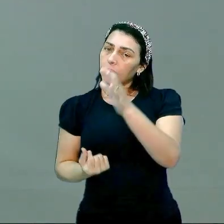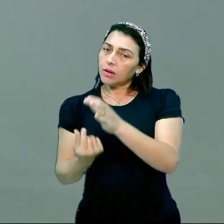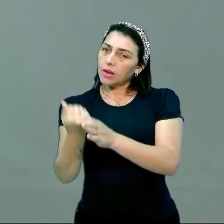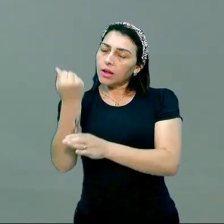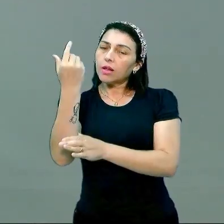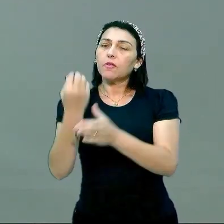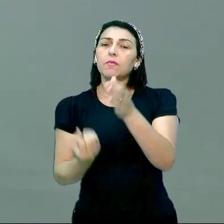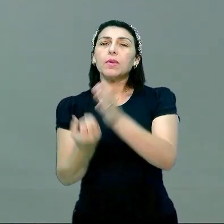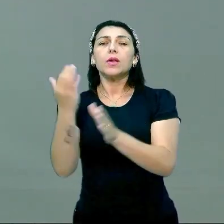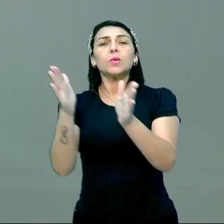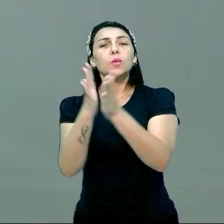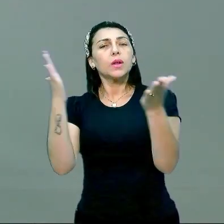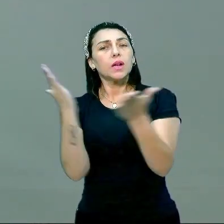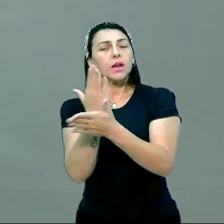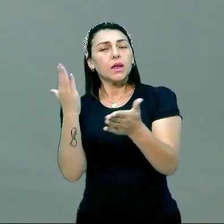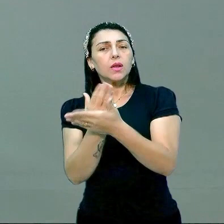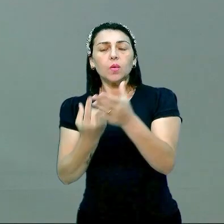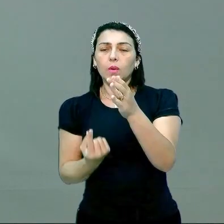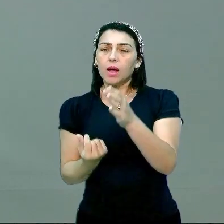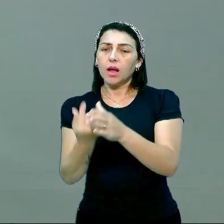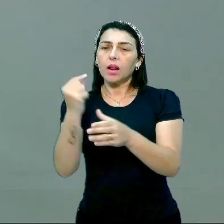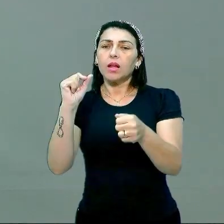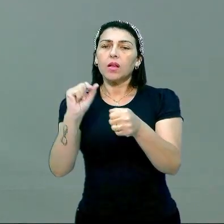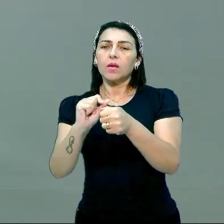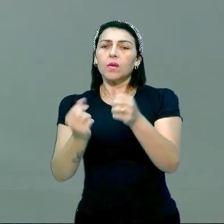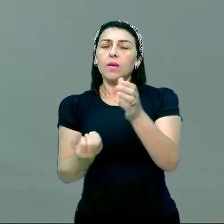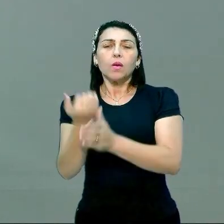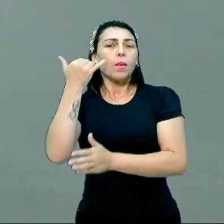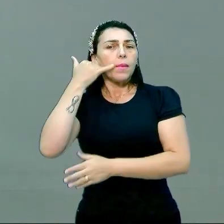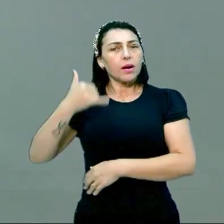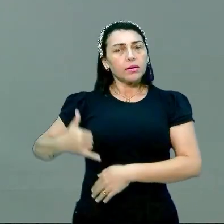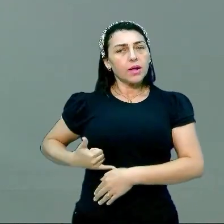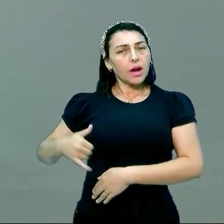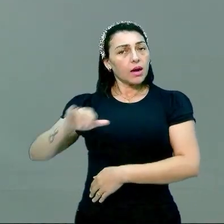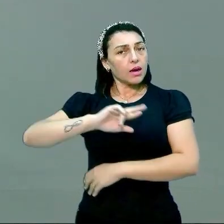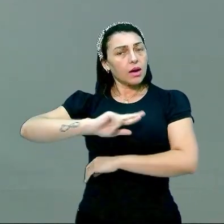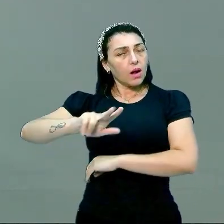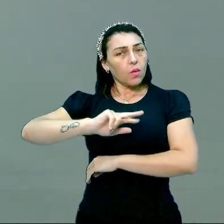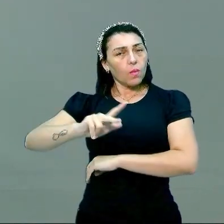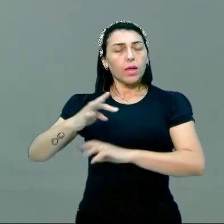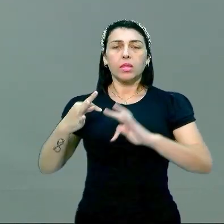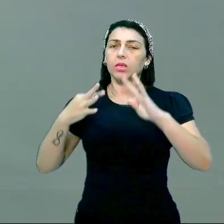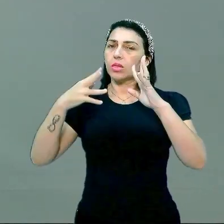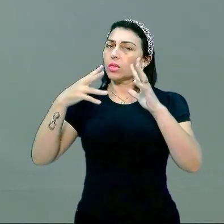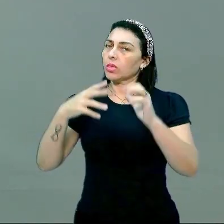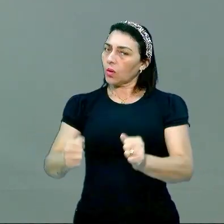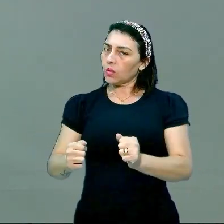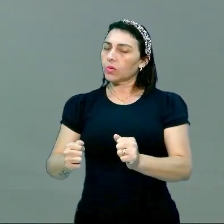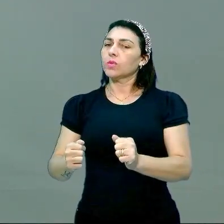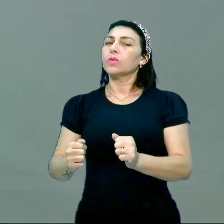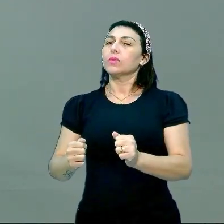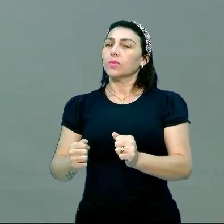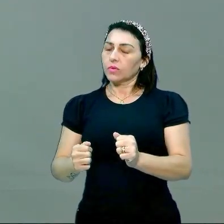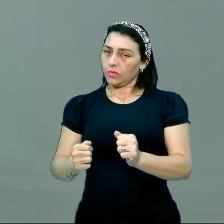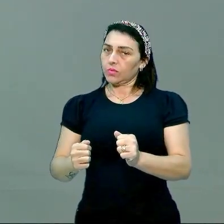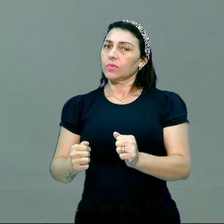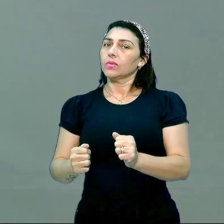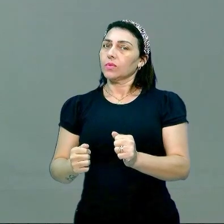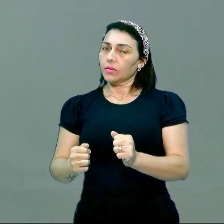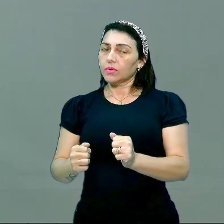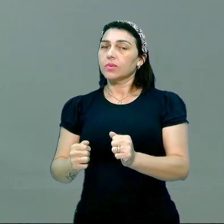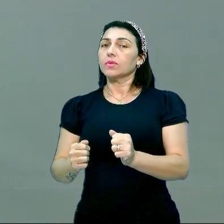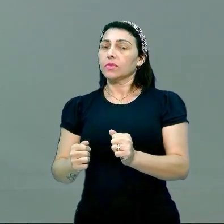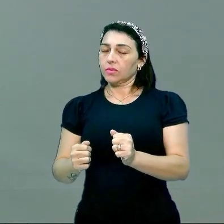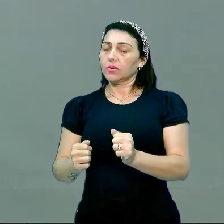que produz o livro, é o capitalismo que produz o aparelho celular. Não. Todos os ismos, em todos